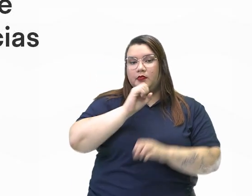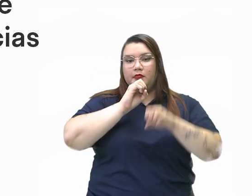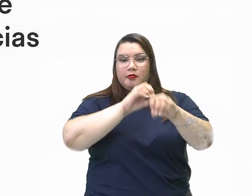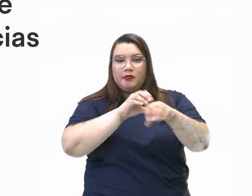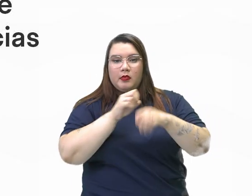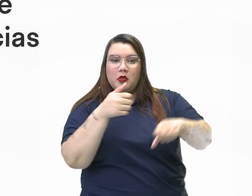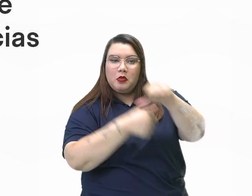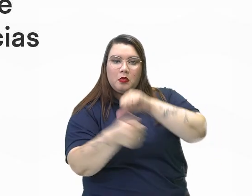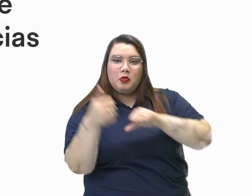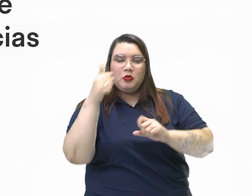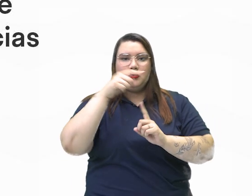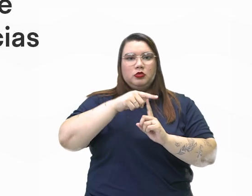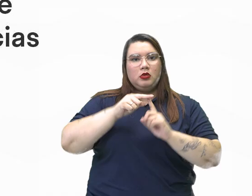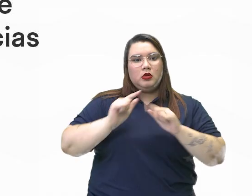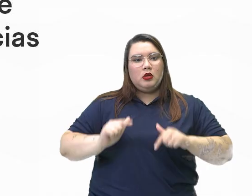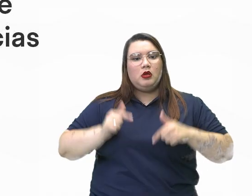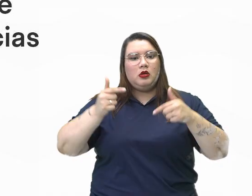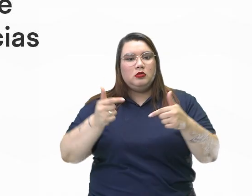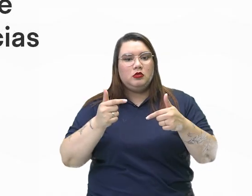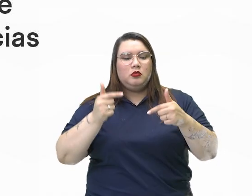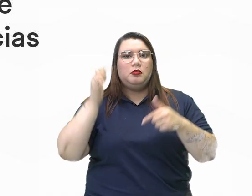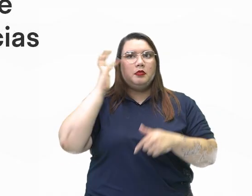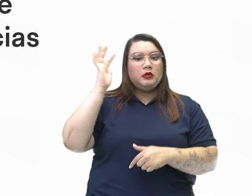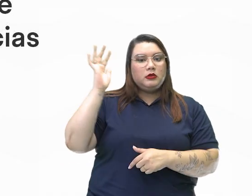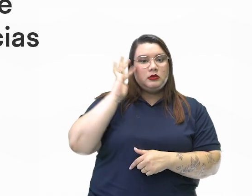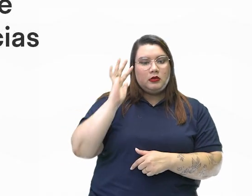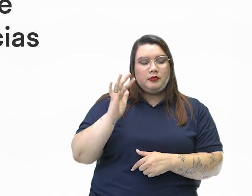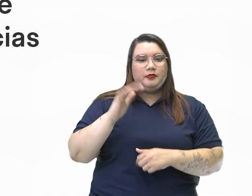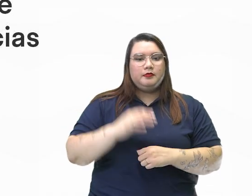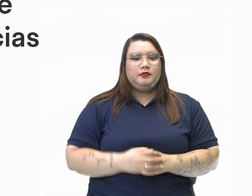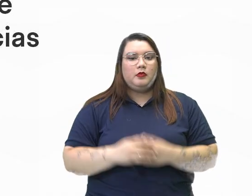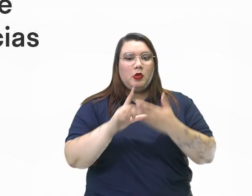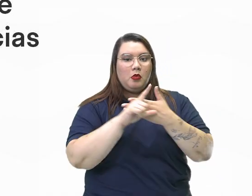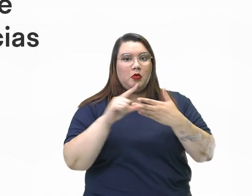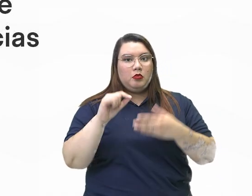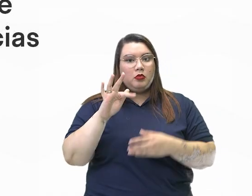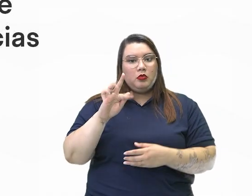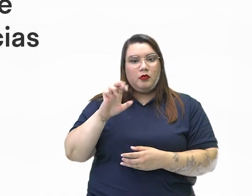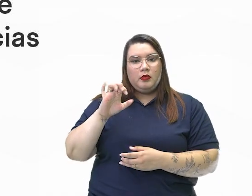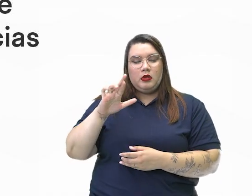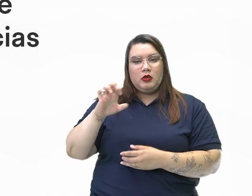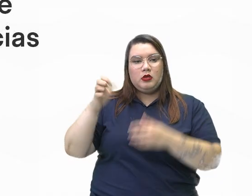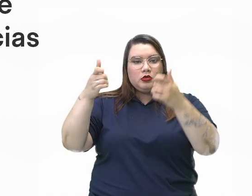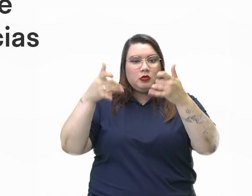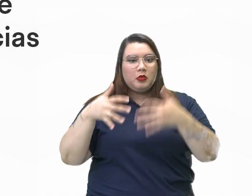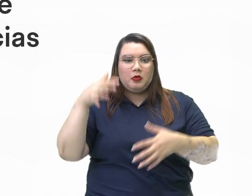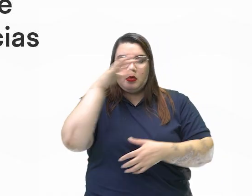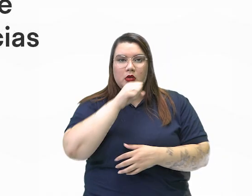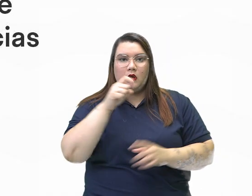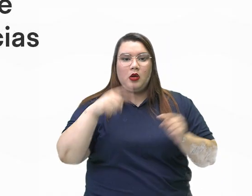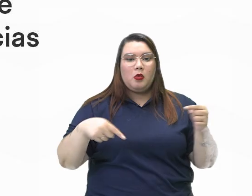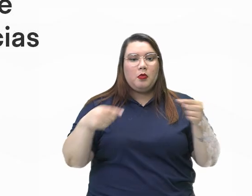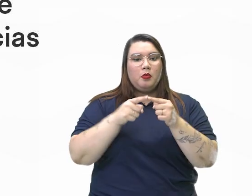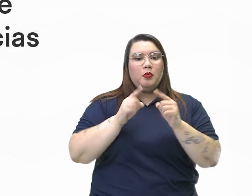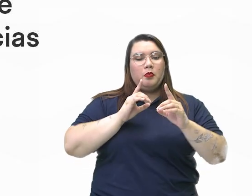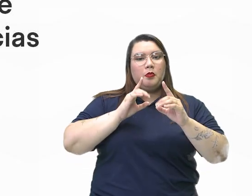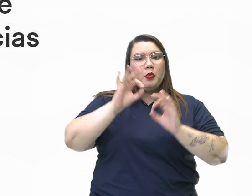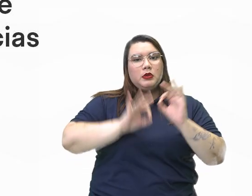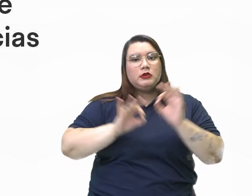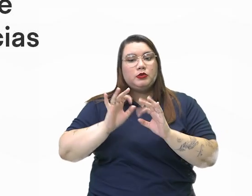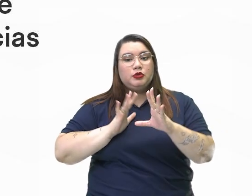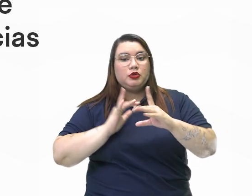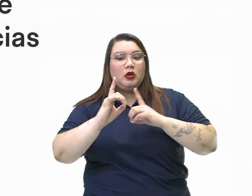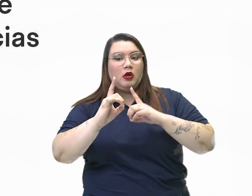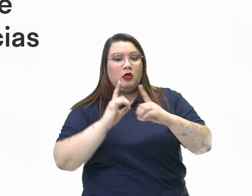indivíduo aprende, ensina e transforma seus modos de agir e pensar. Freire destaca que o aprendizado é um